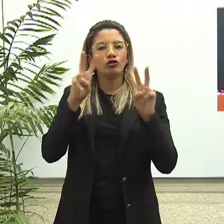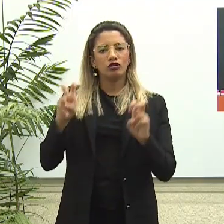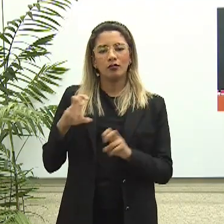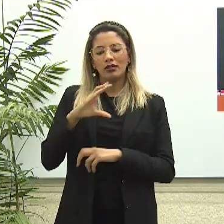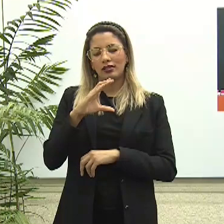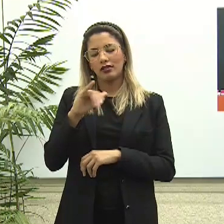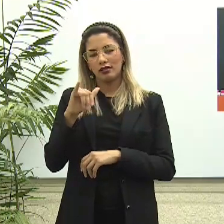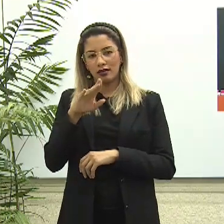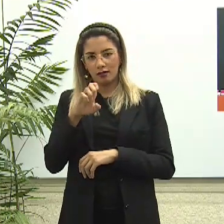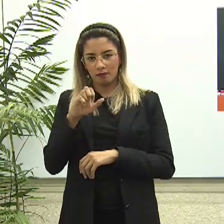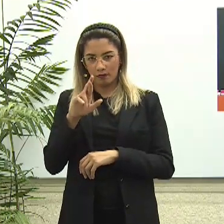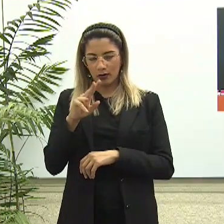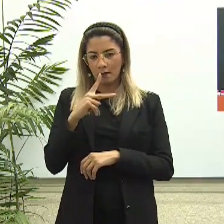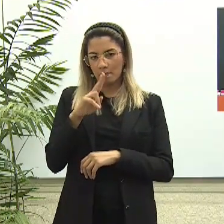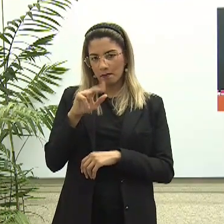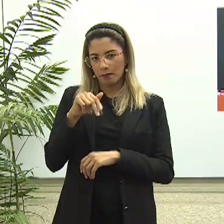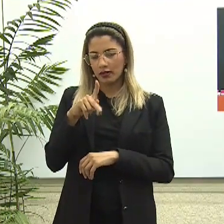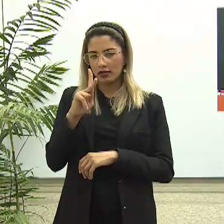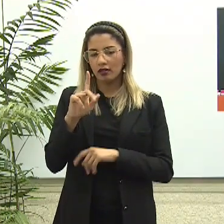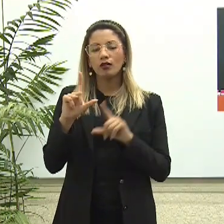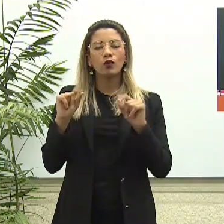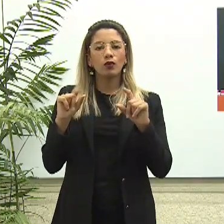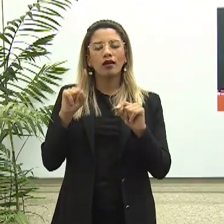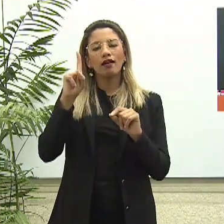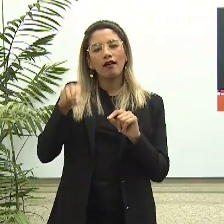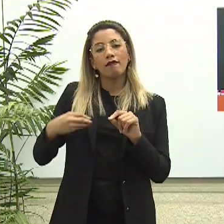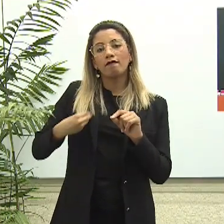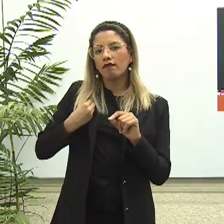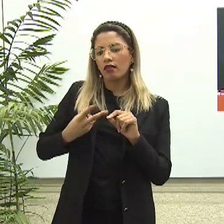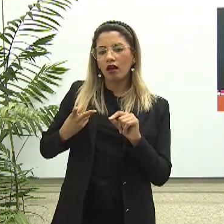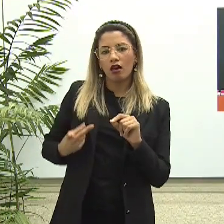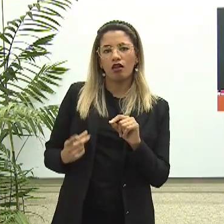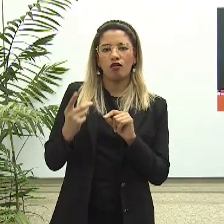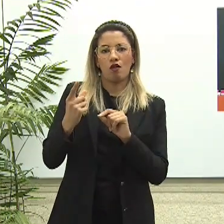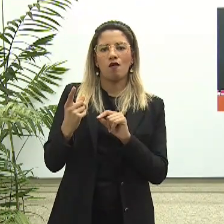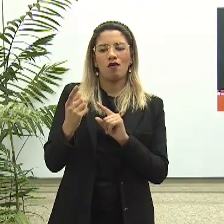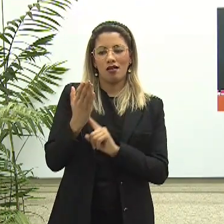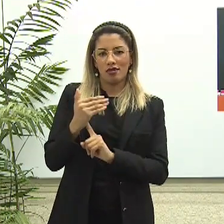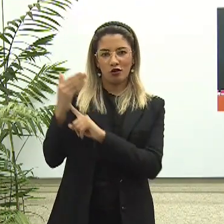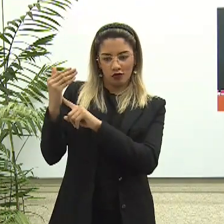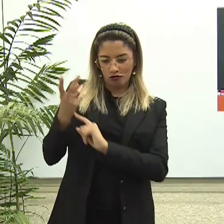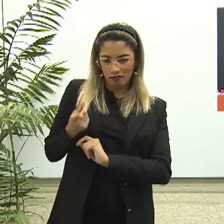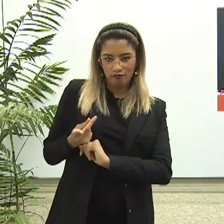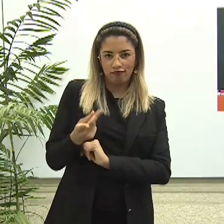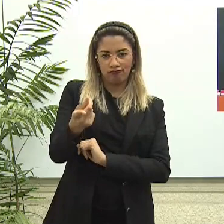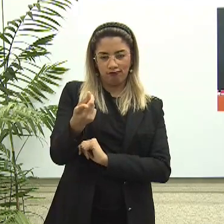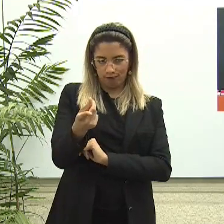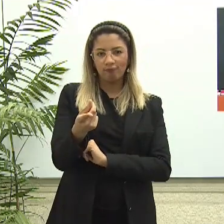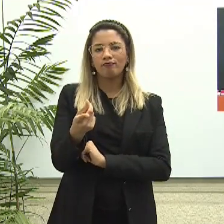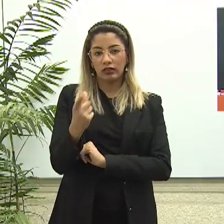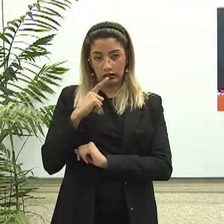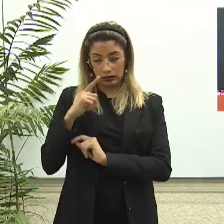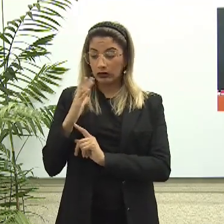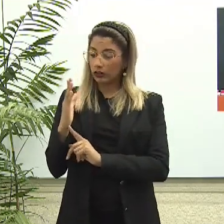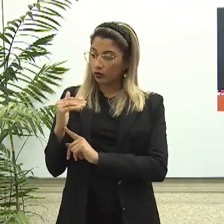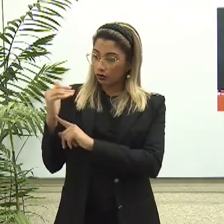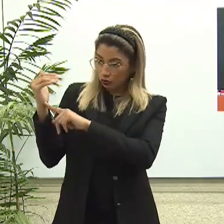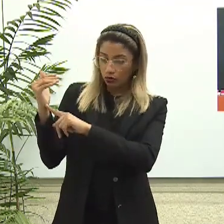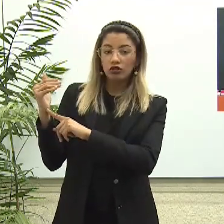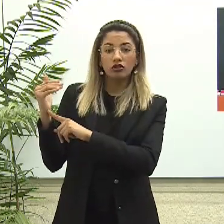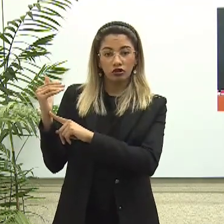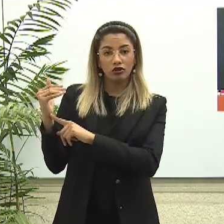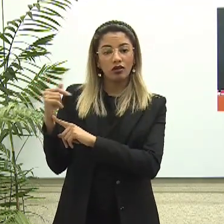low Life High Tech é o mundo onde a alta a alta tecnologia convive com a mais baixa